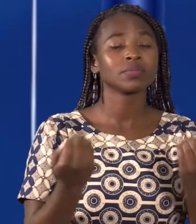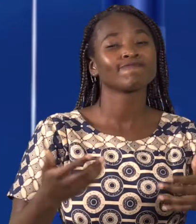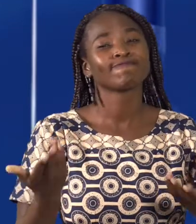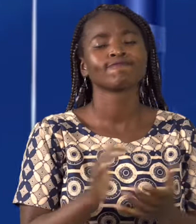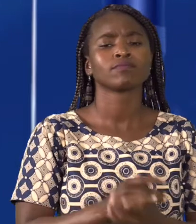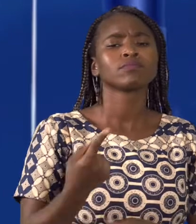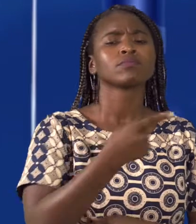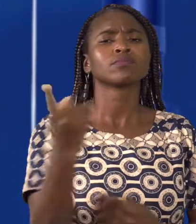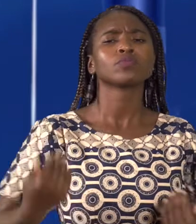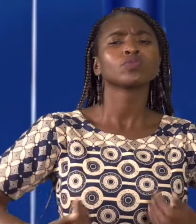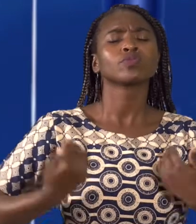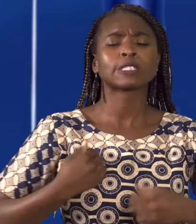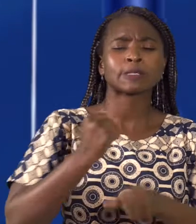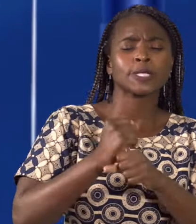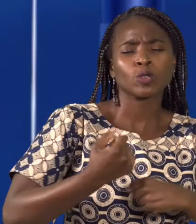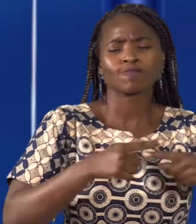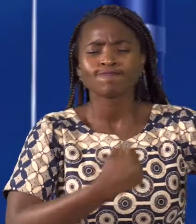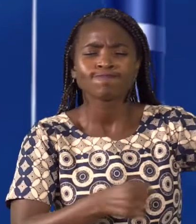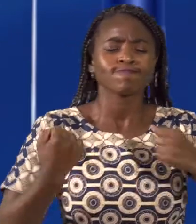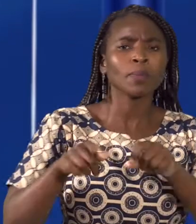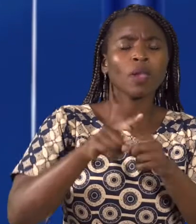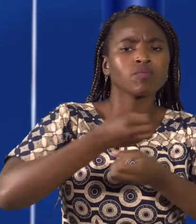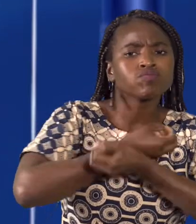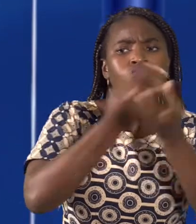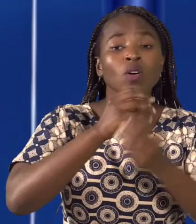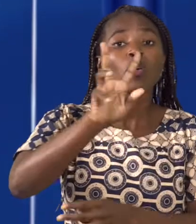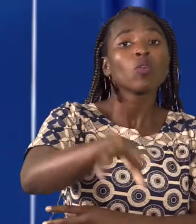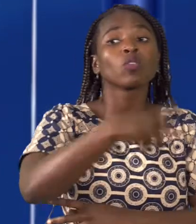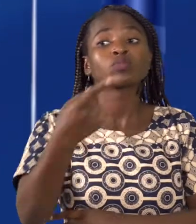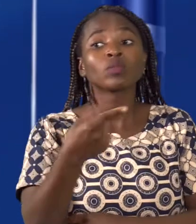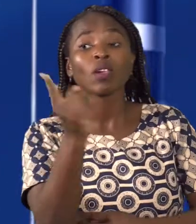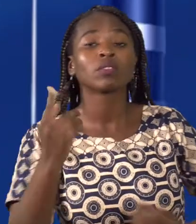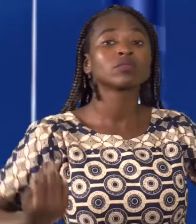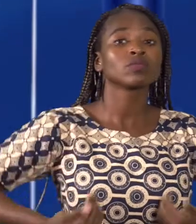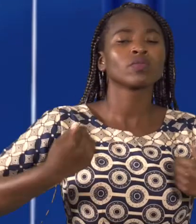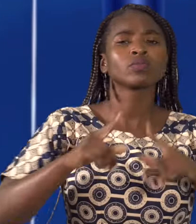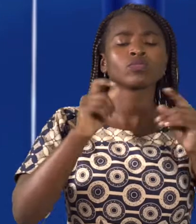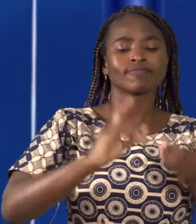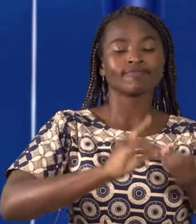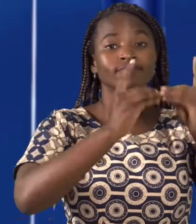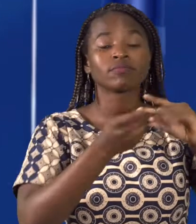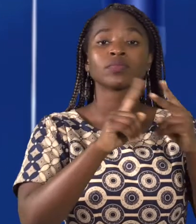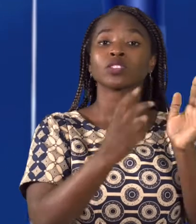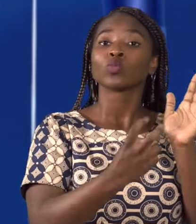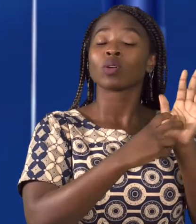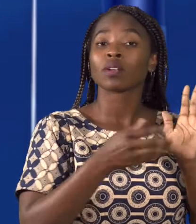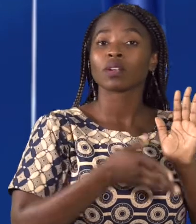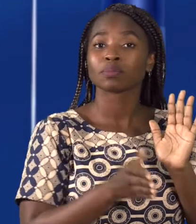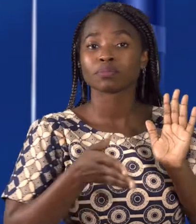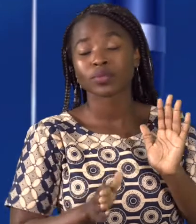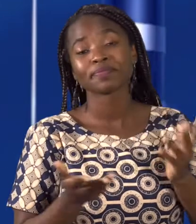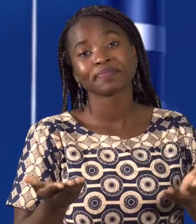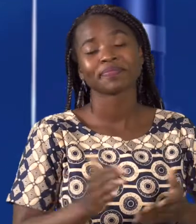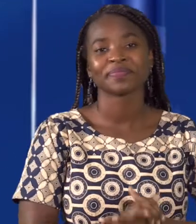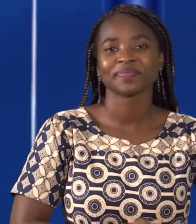por um jovem ativista para manter informados outros jovens e adolescentes sobre saúde sexual e reprodutiva.